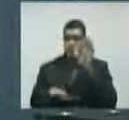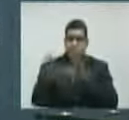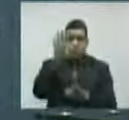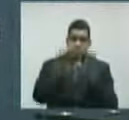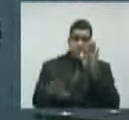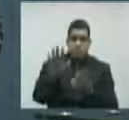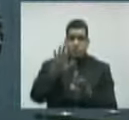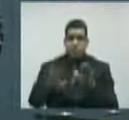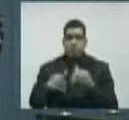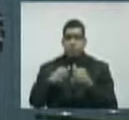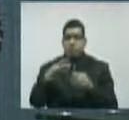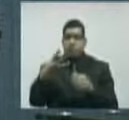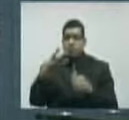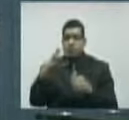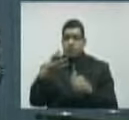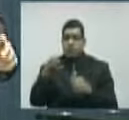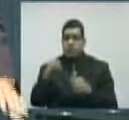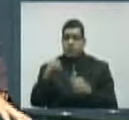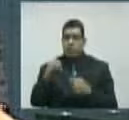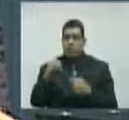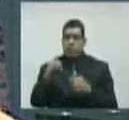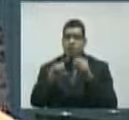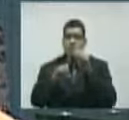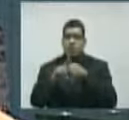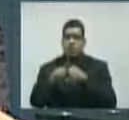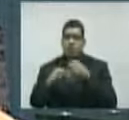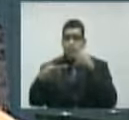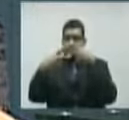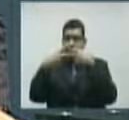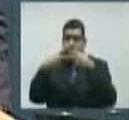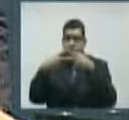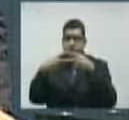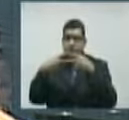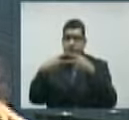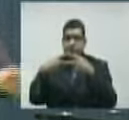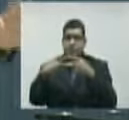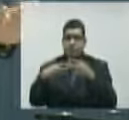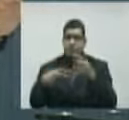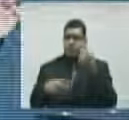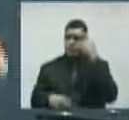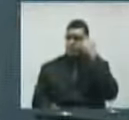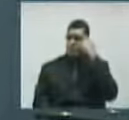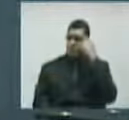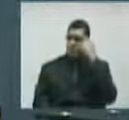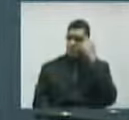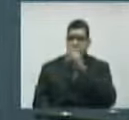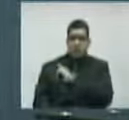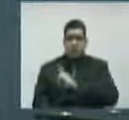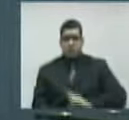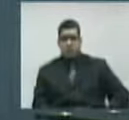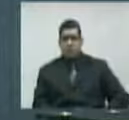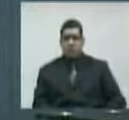balanço desses 30 meses de administração. Eu imagino, deputado Fausto